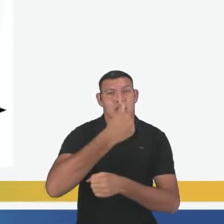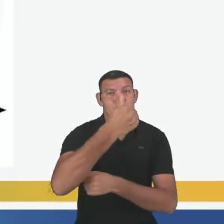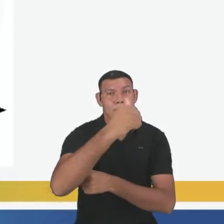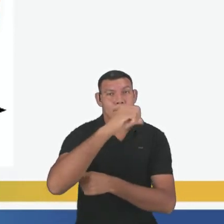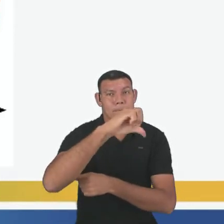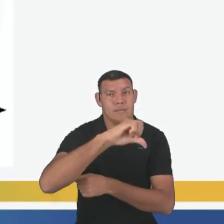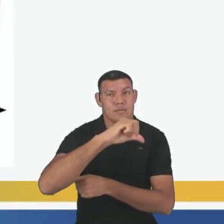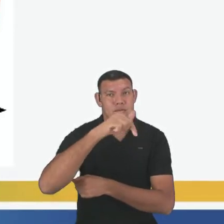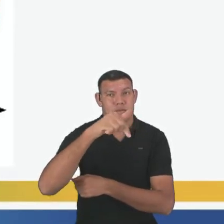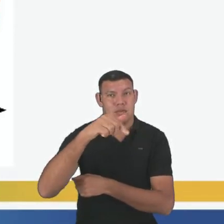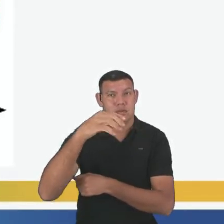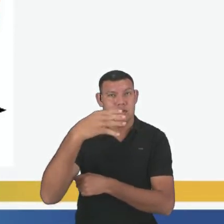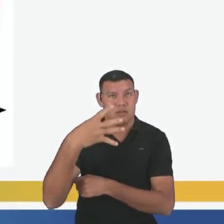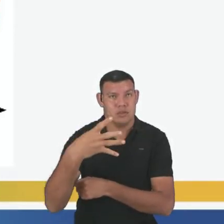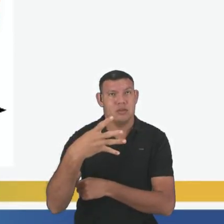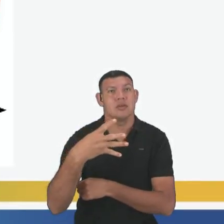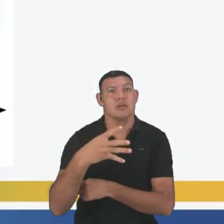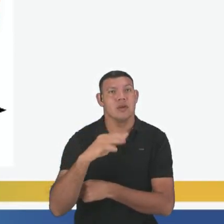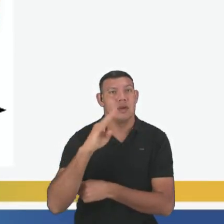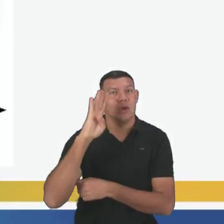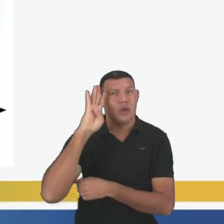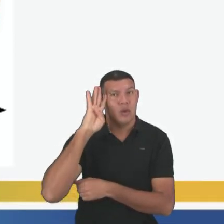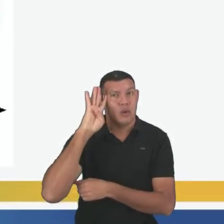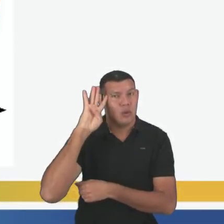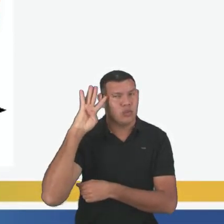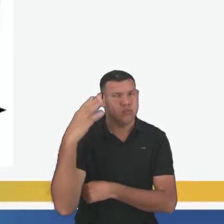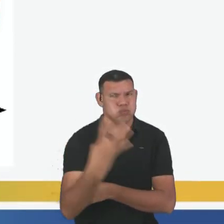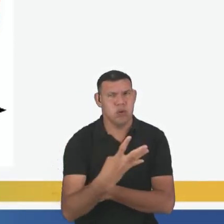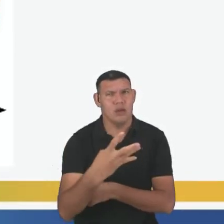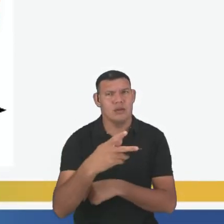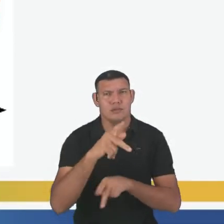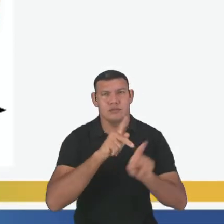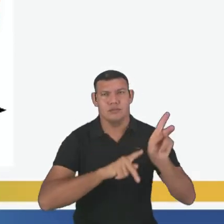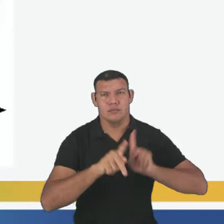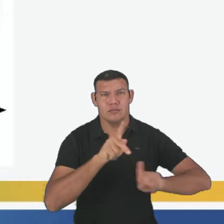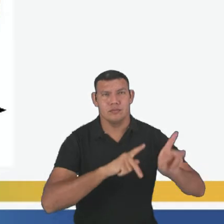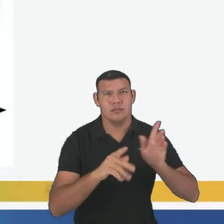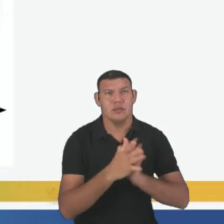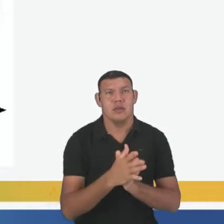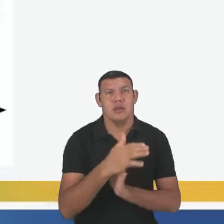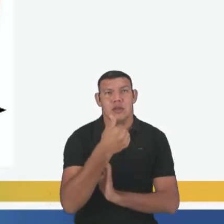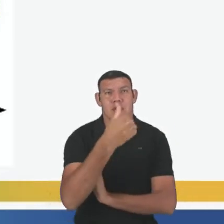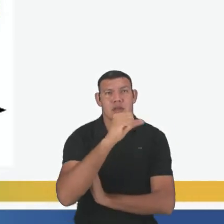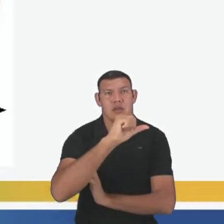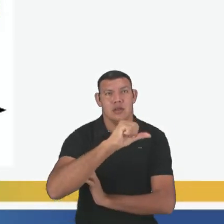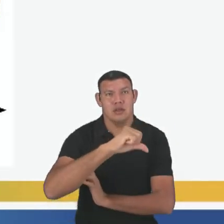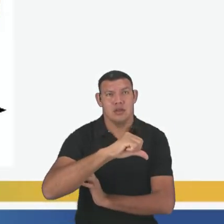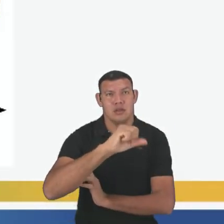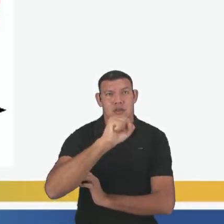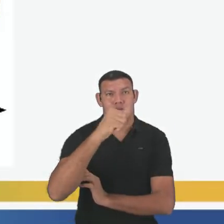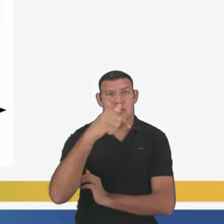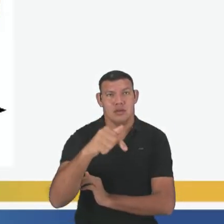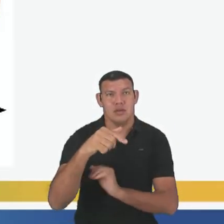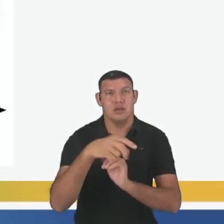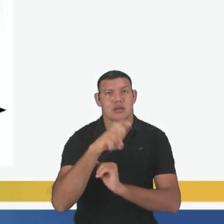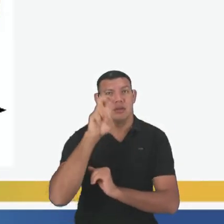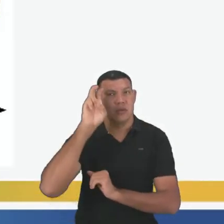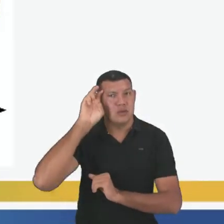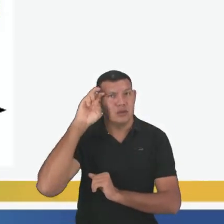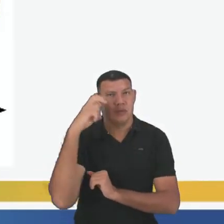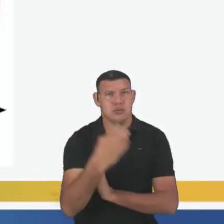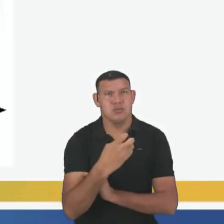1974 haviam 4 bilhões de habitantes, 1987, 5 bilhões, 1999, 6